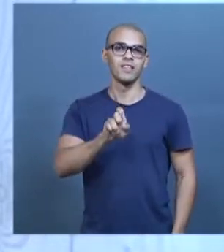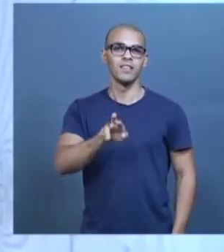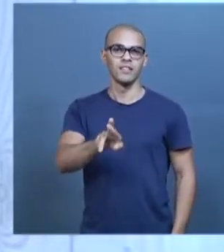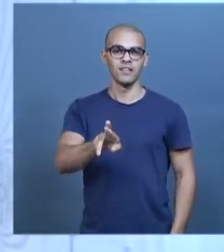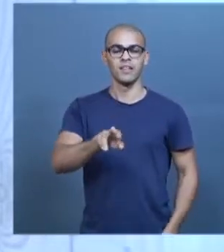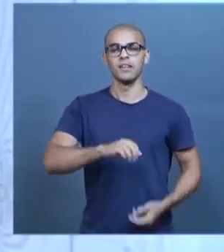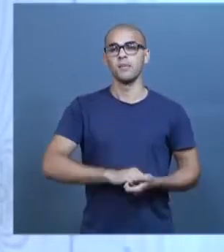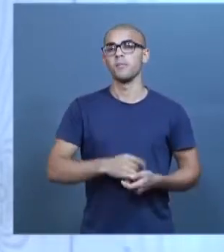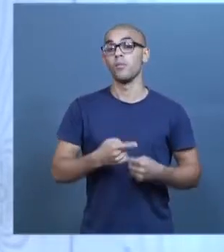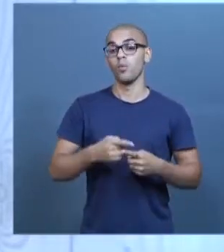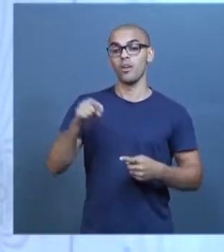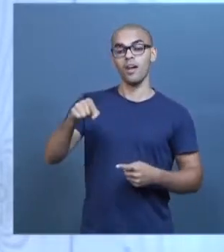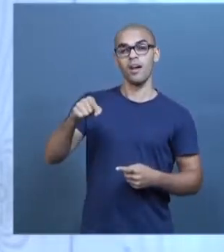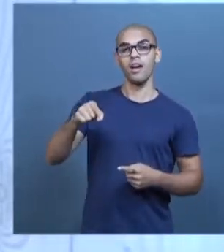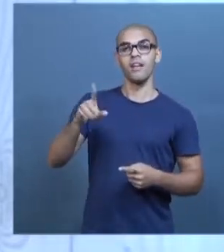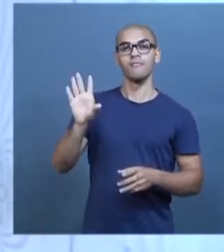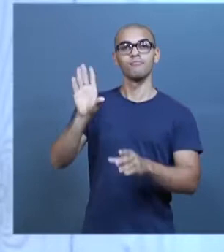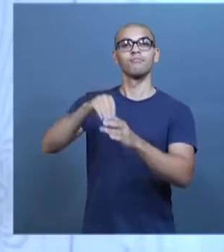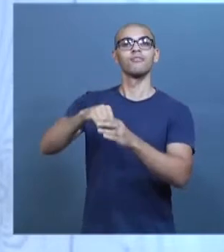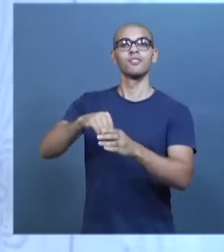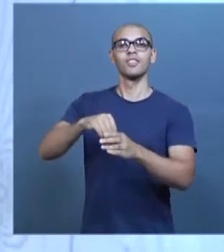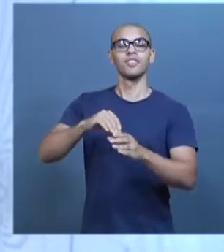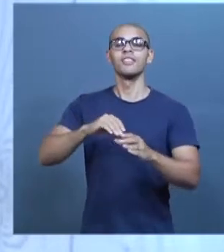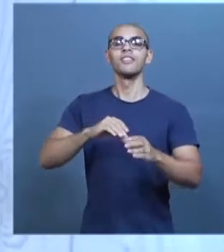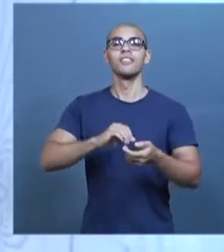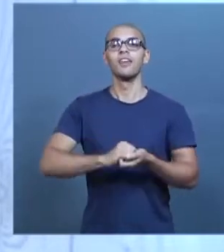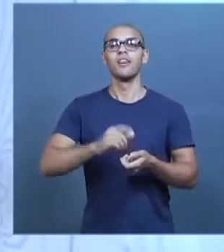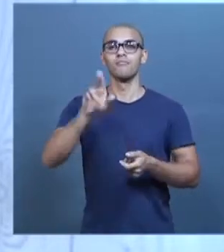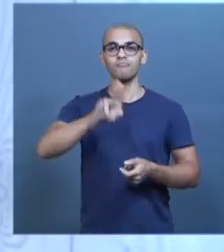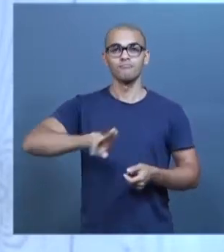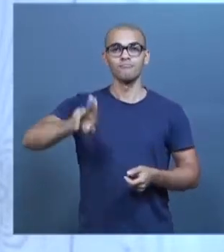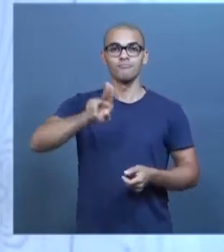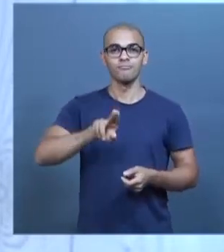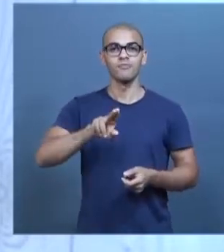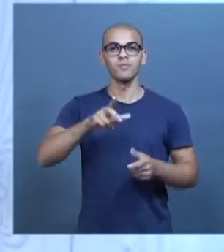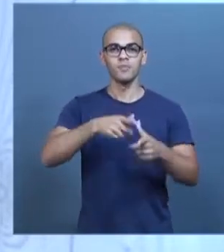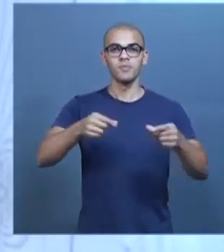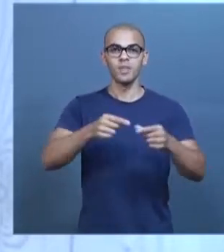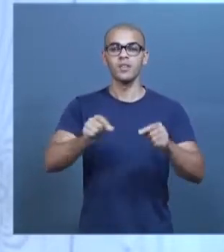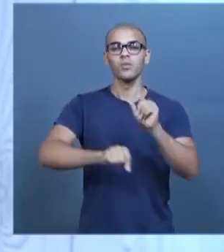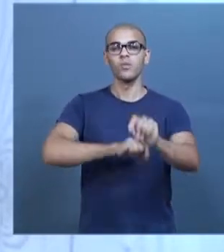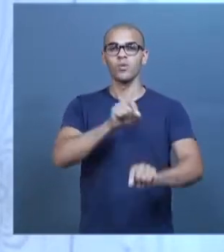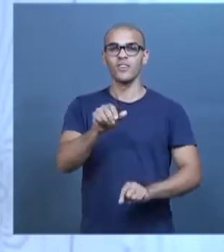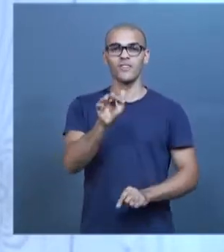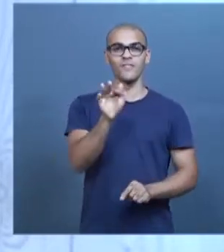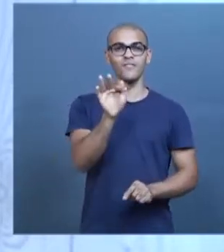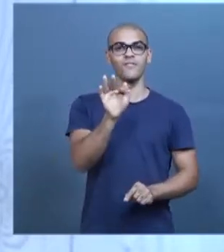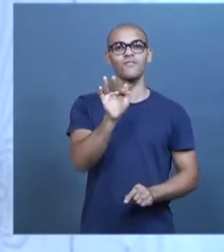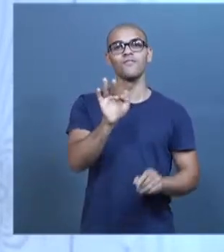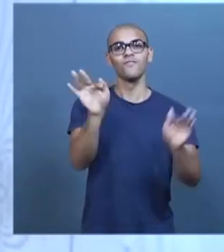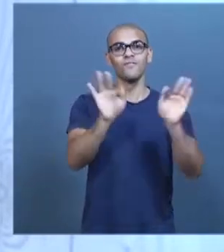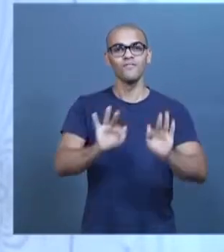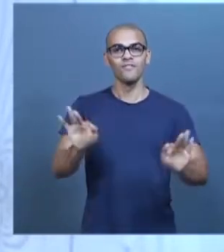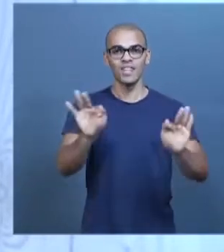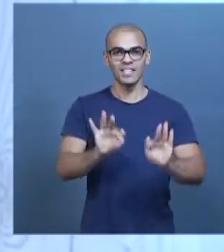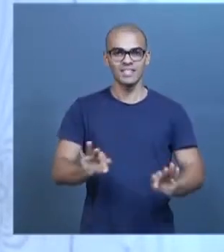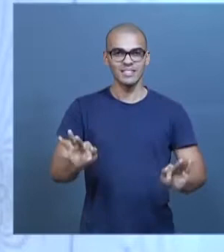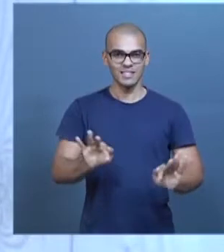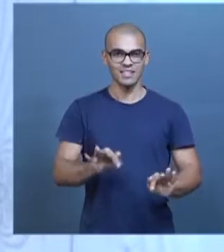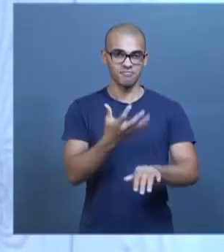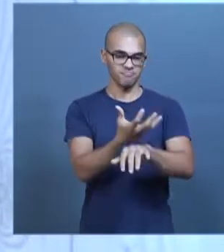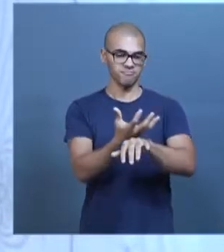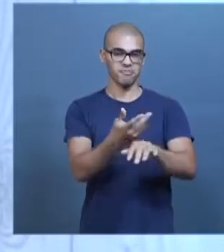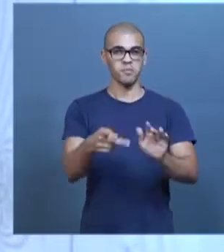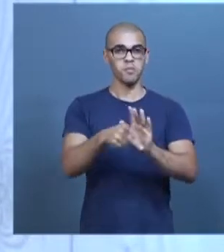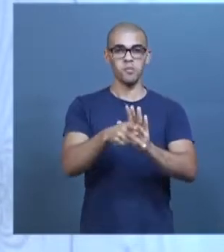por implementar na UNB, Universidade de Brasília, a disciplina Felicidade ministrada apenas nas universidades de Harvard e Yale.